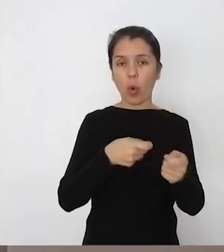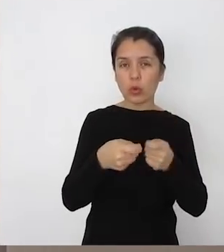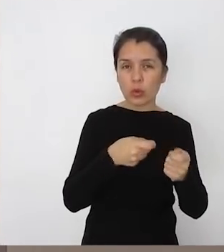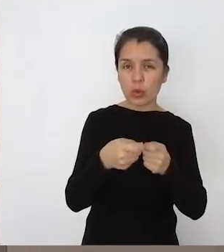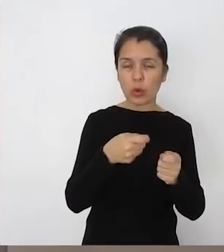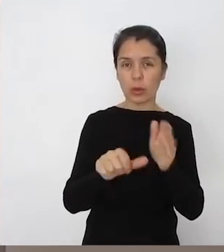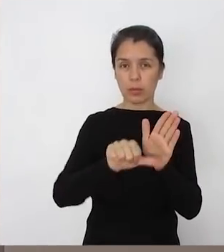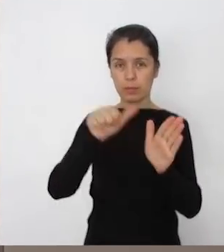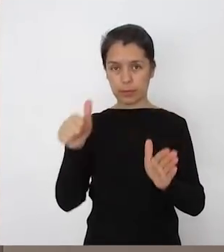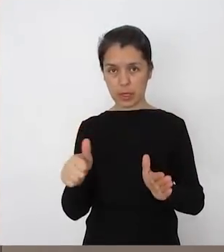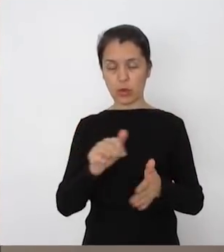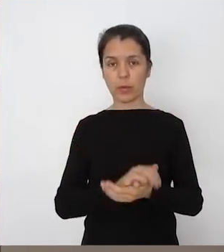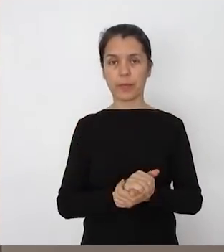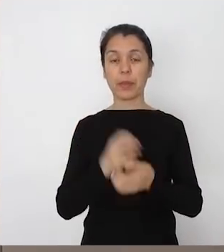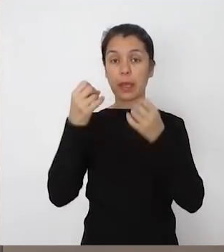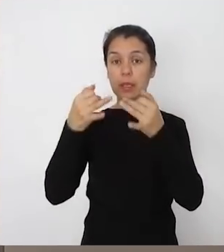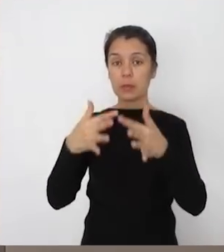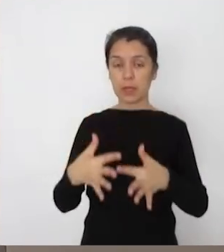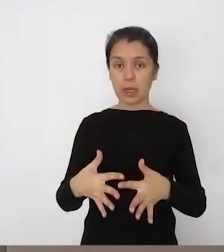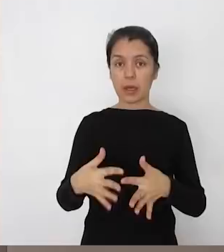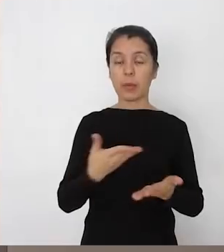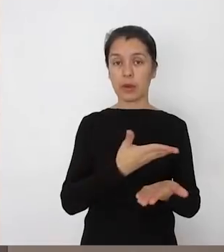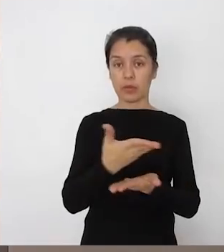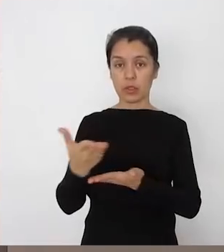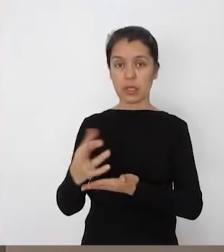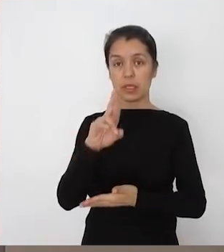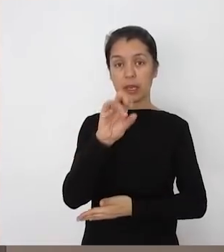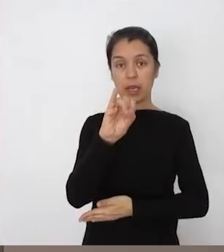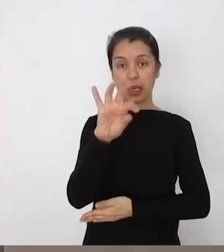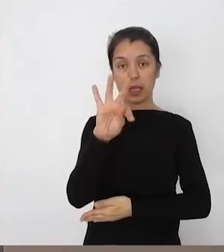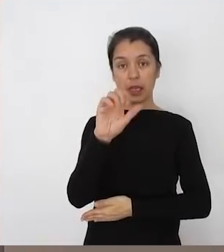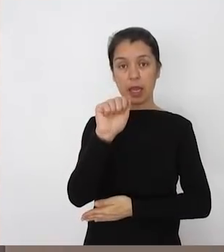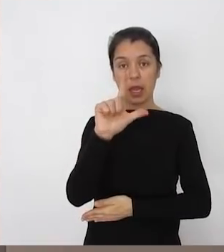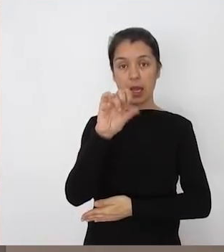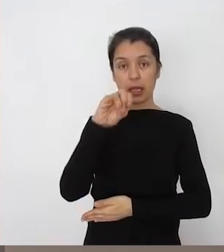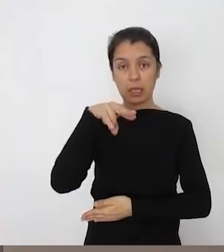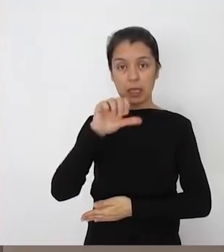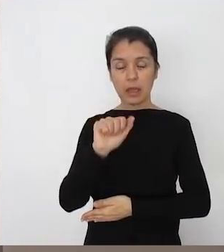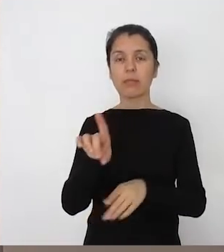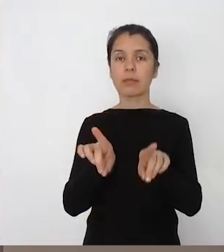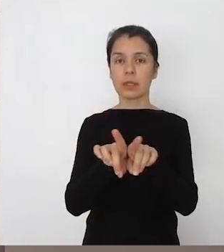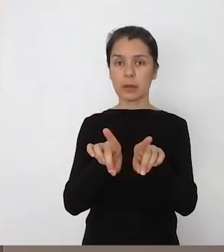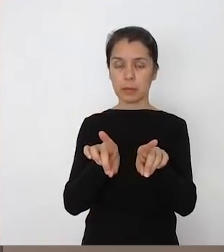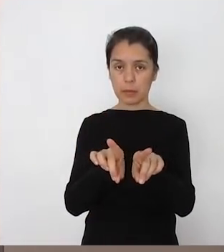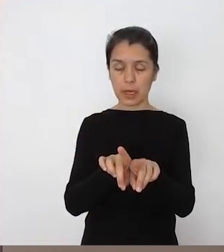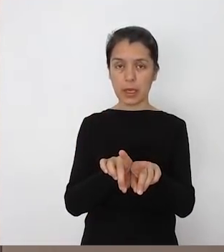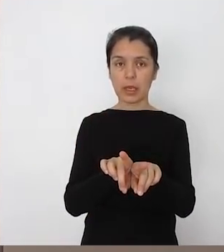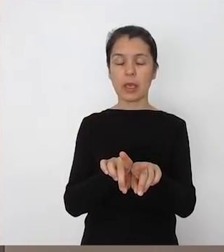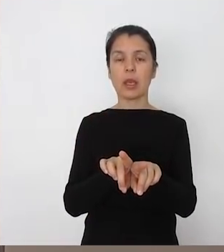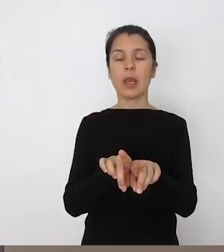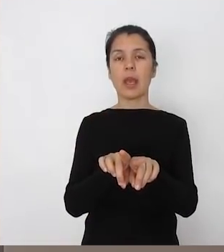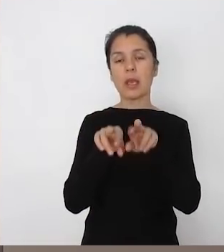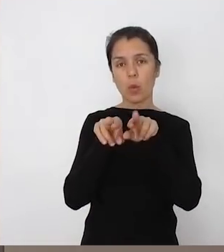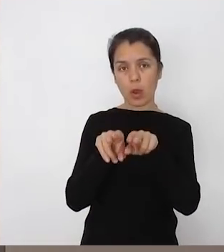aquela Ritalina em comprimidinho, a ação é muito boa, porque ela é muito rápida a ação, mas a durabilidade no organismo, no máximo